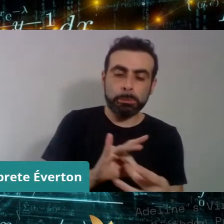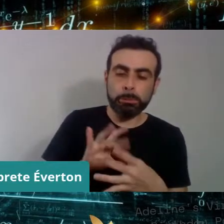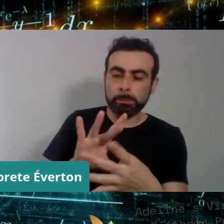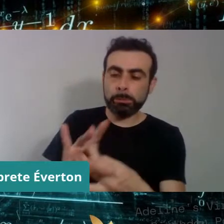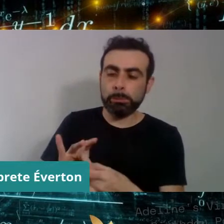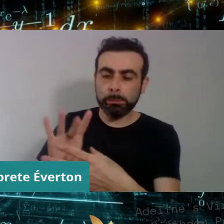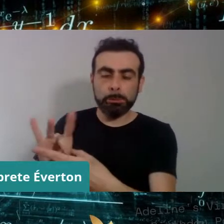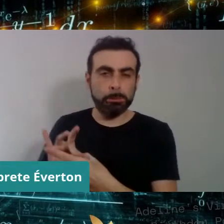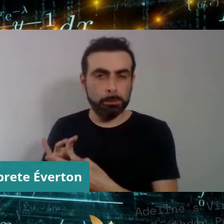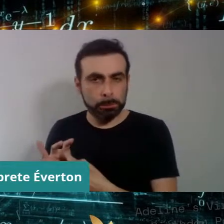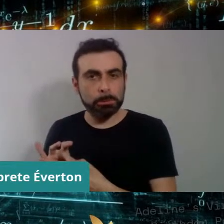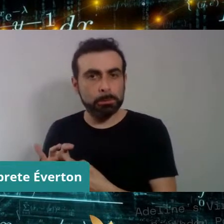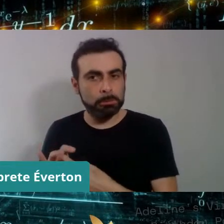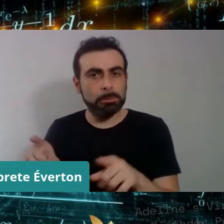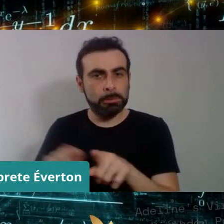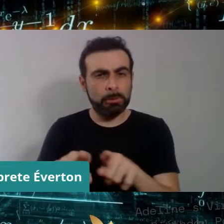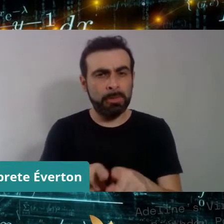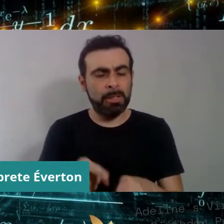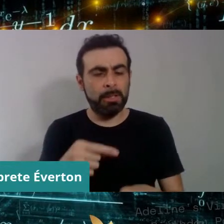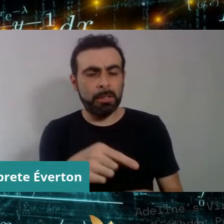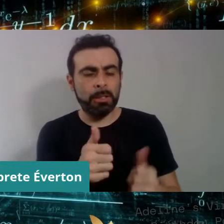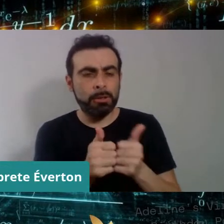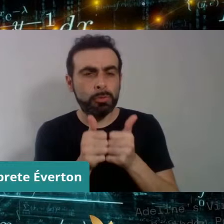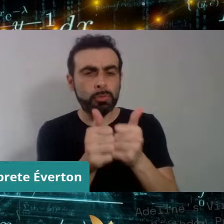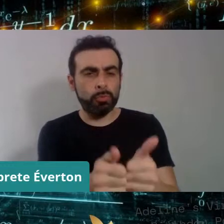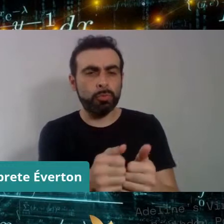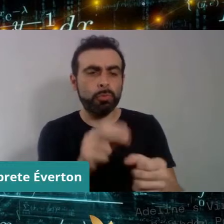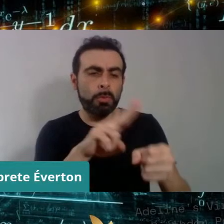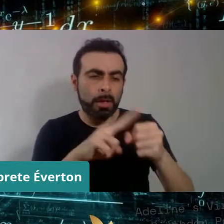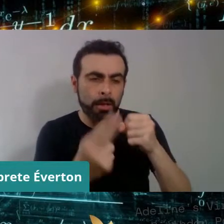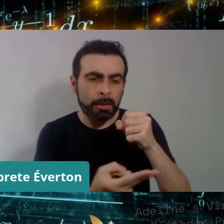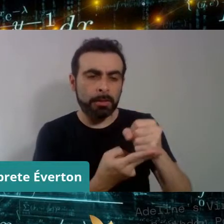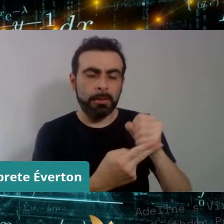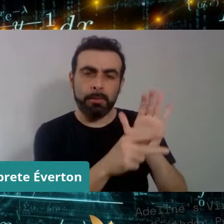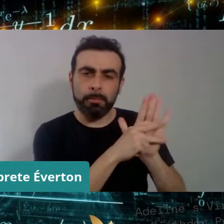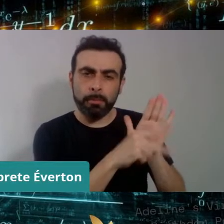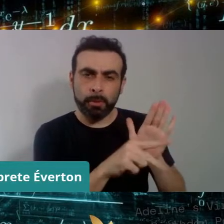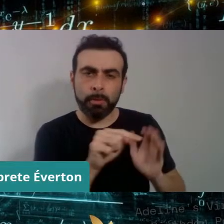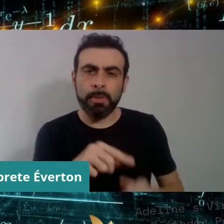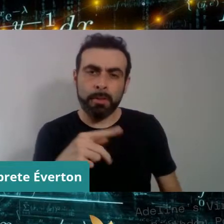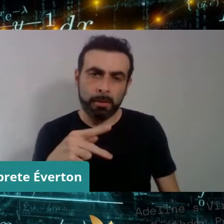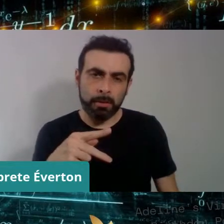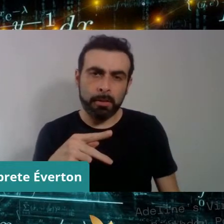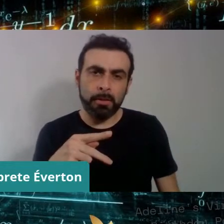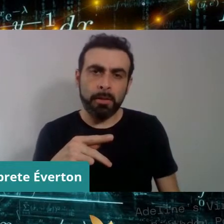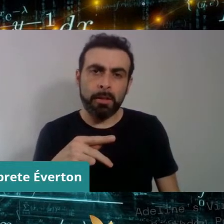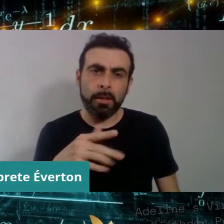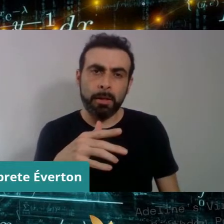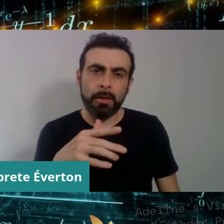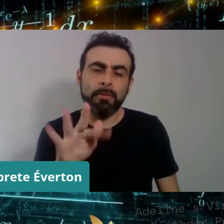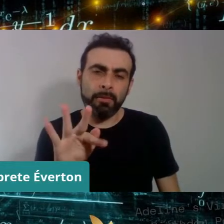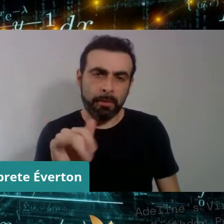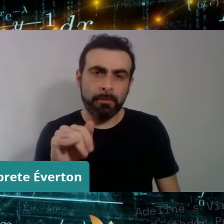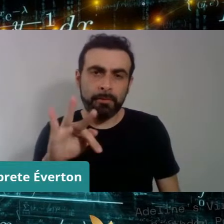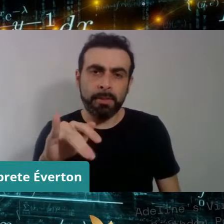instituição como a UEMP, como a antiga Fafija, deixaram a sua marca e,